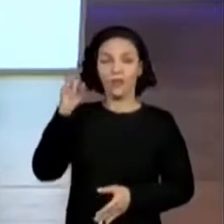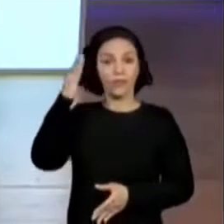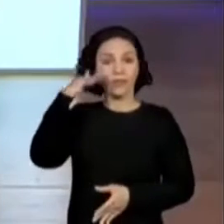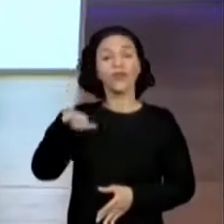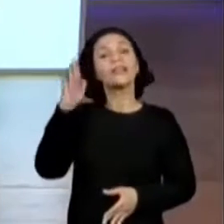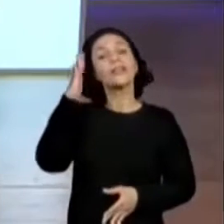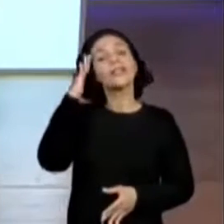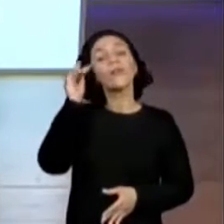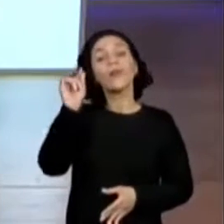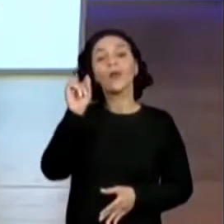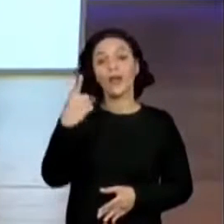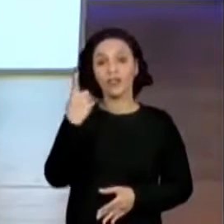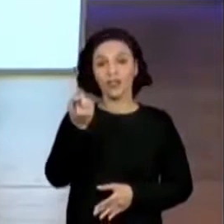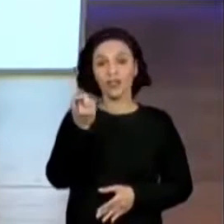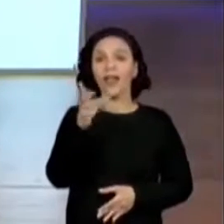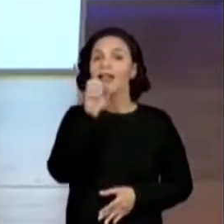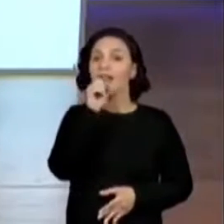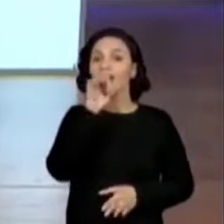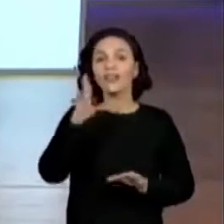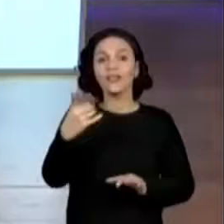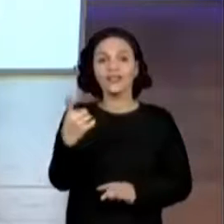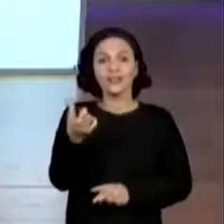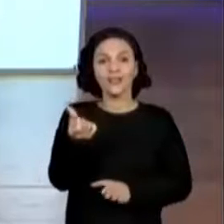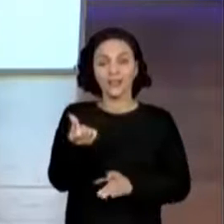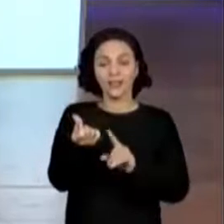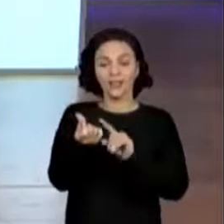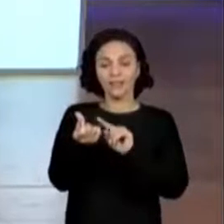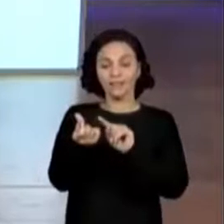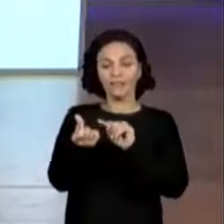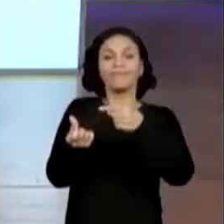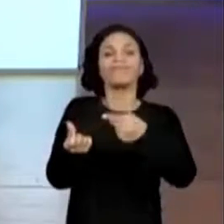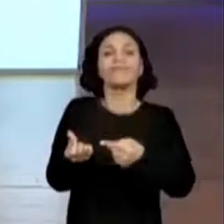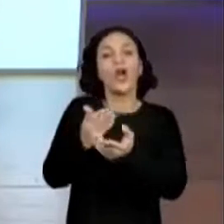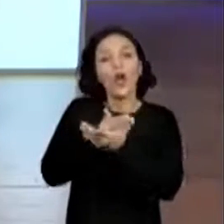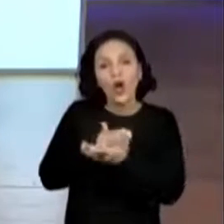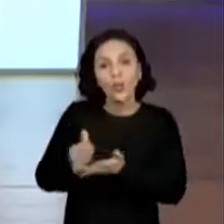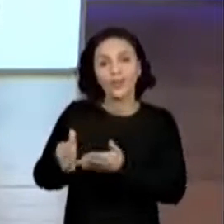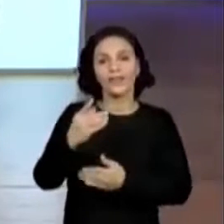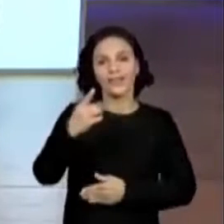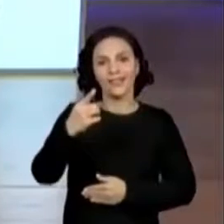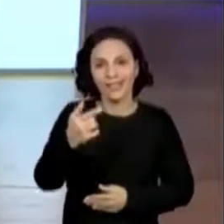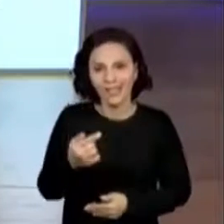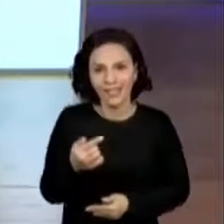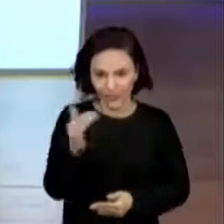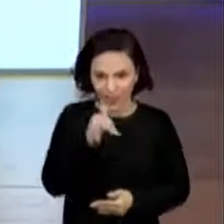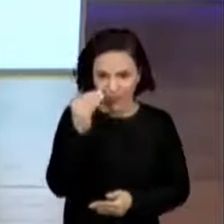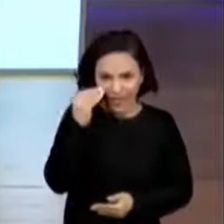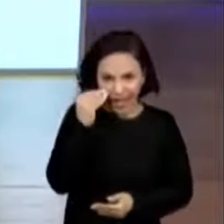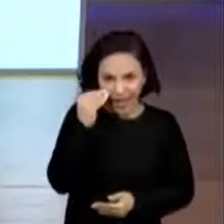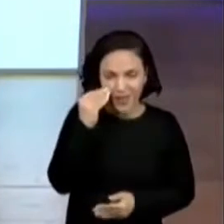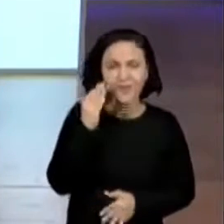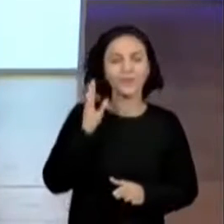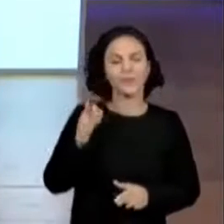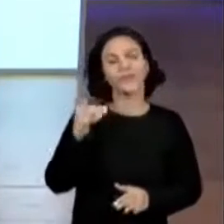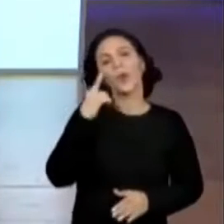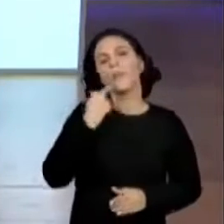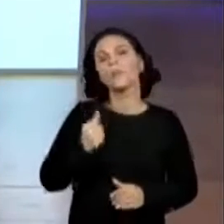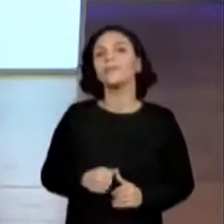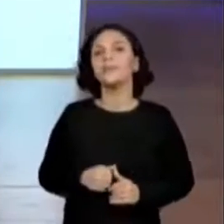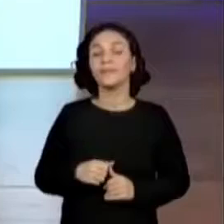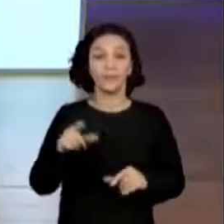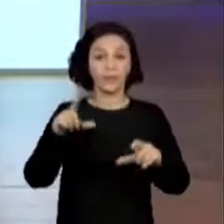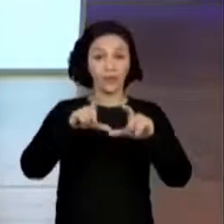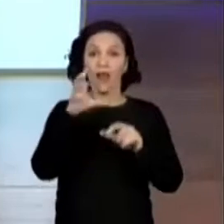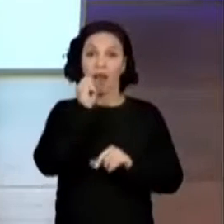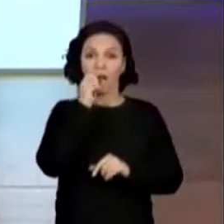das bandejas já tem 16. Que Pronto. Número vem depois do 16? Perfeito. A gente começaria desse. Vamos fazer isso agora? Tá, então, vamos lá. A primeira